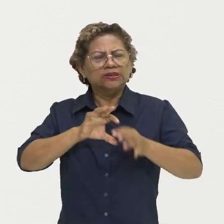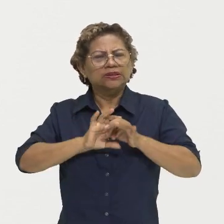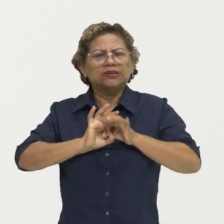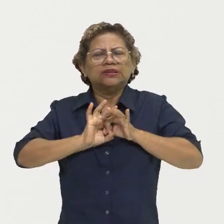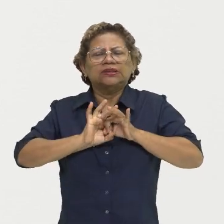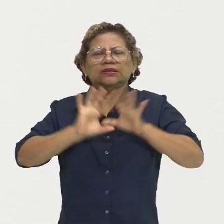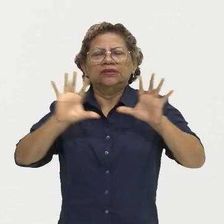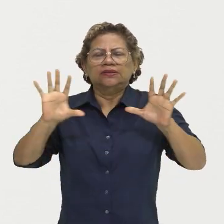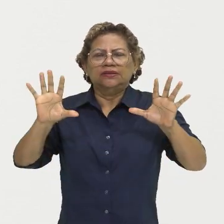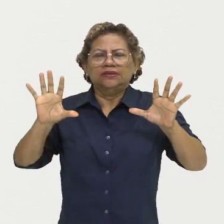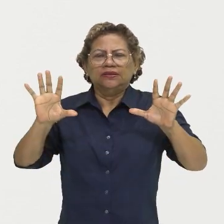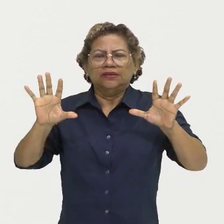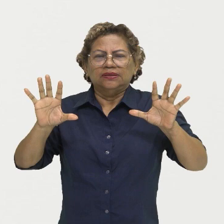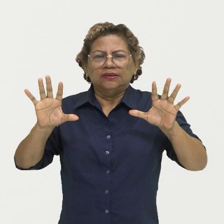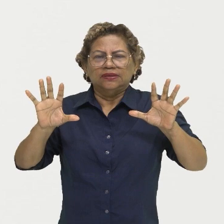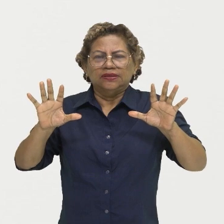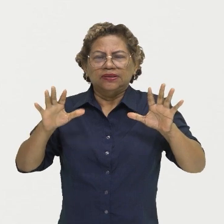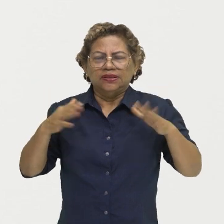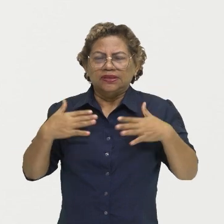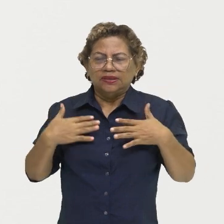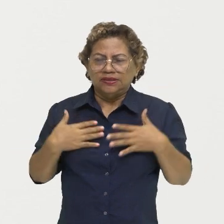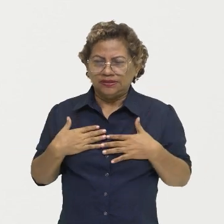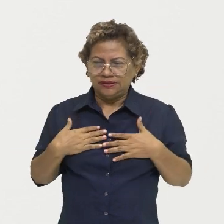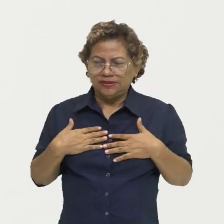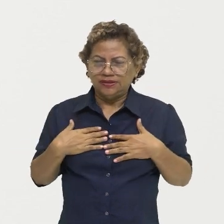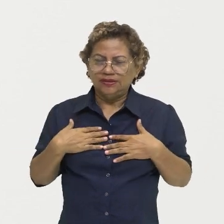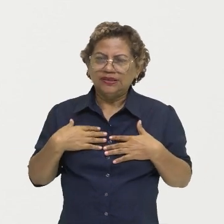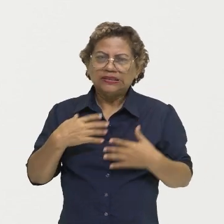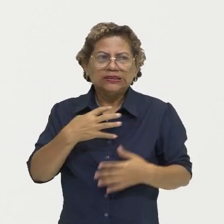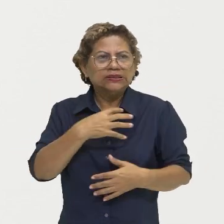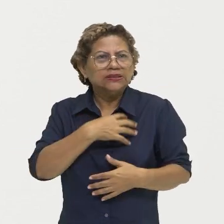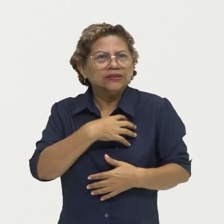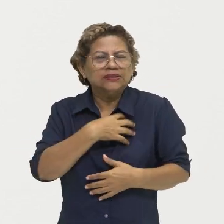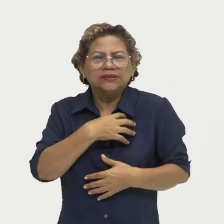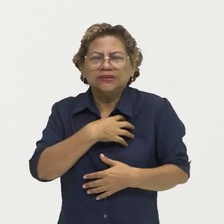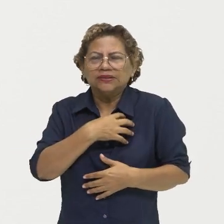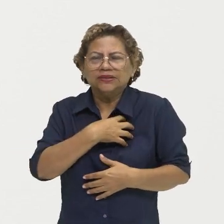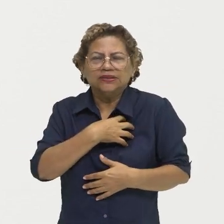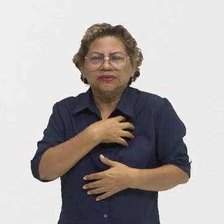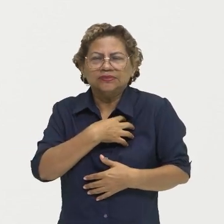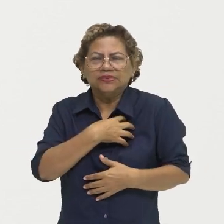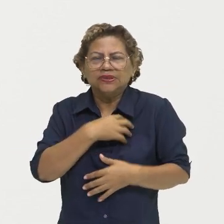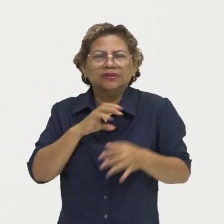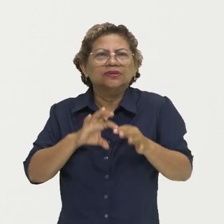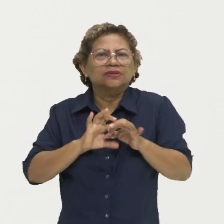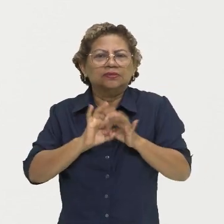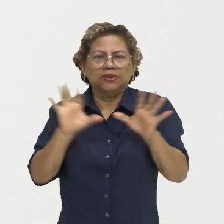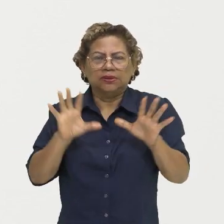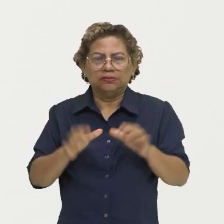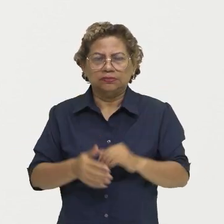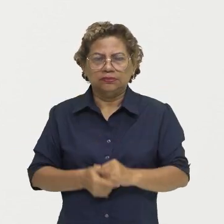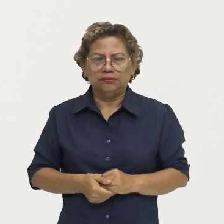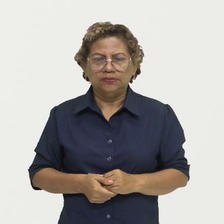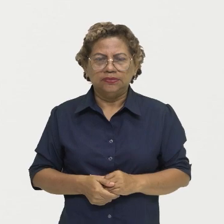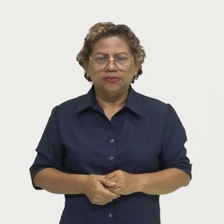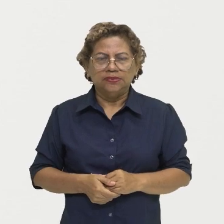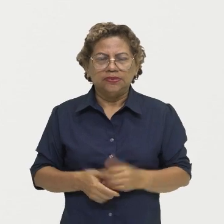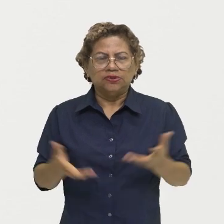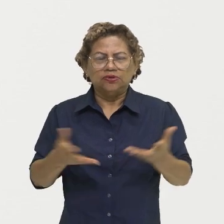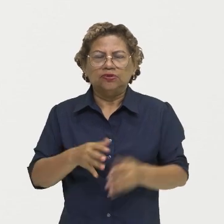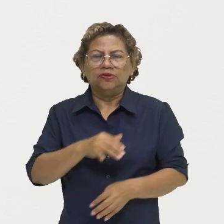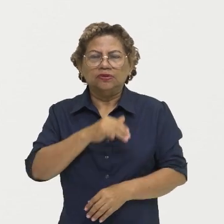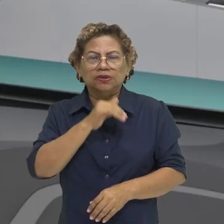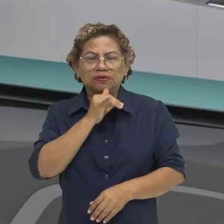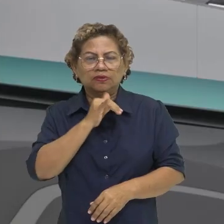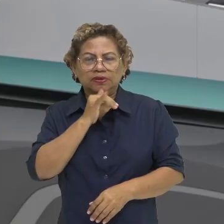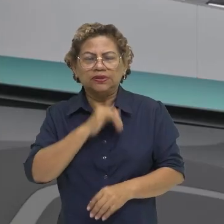libertando, se purificando dessas imagens negativas, dessas emoções negativas. Vamos conhecer o exemplo de um